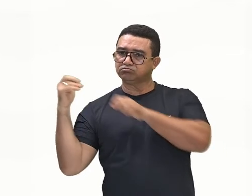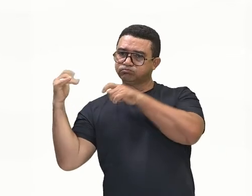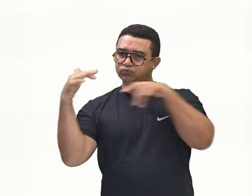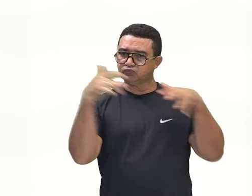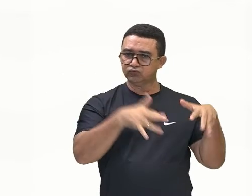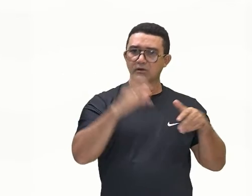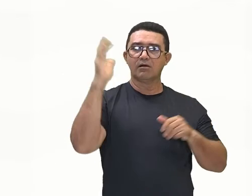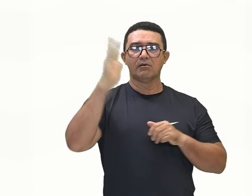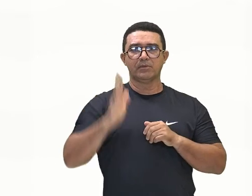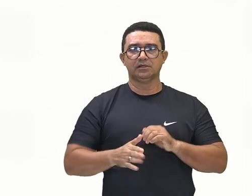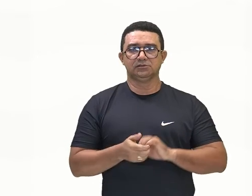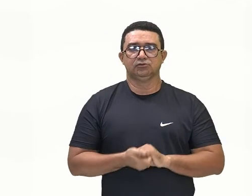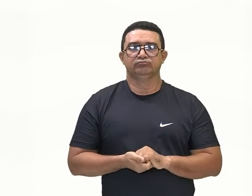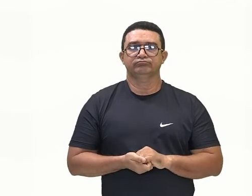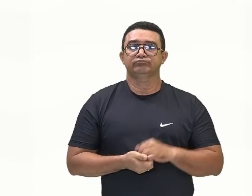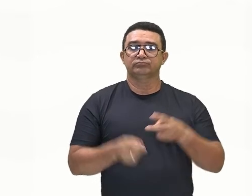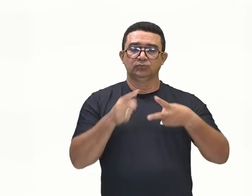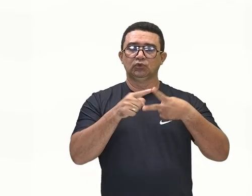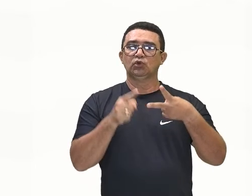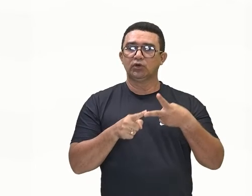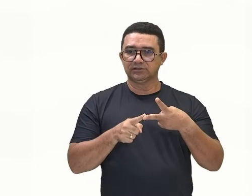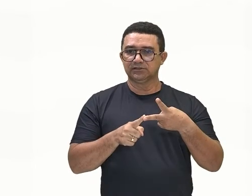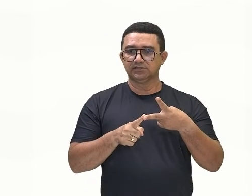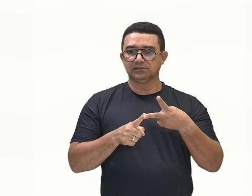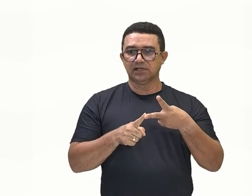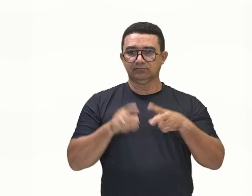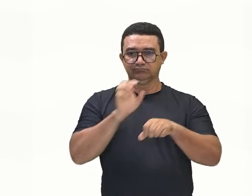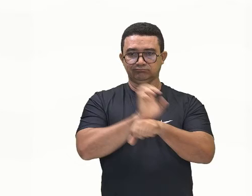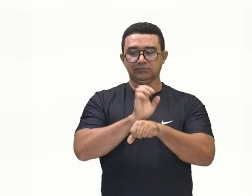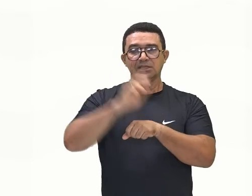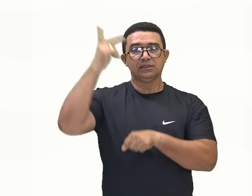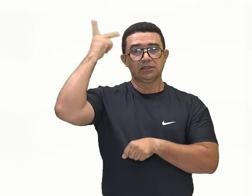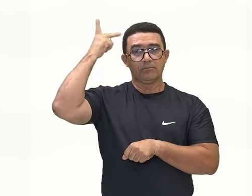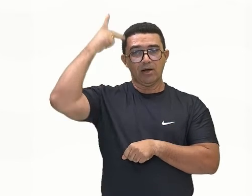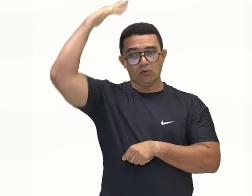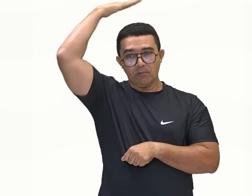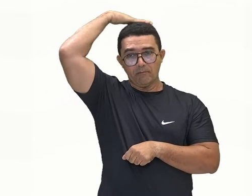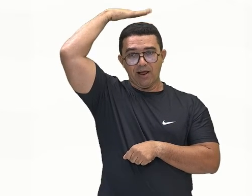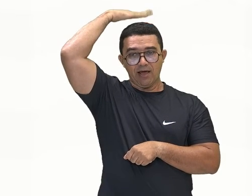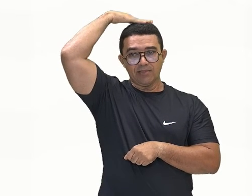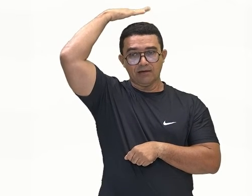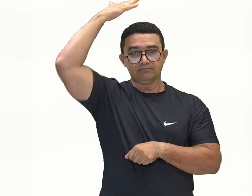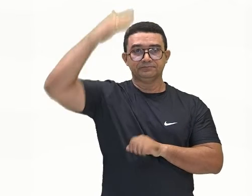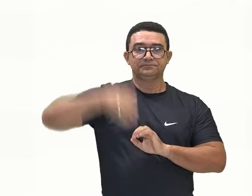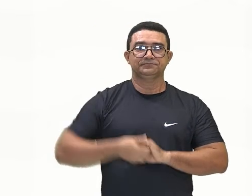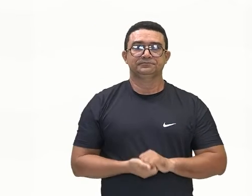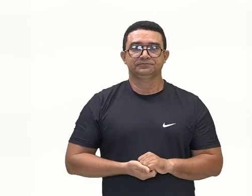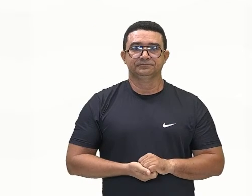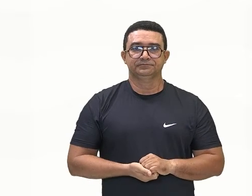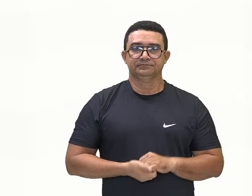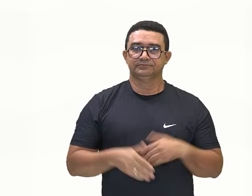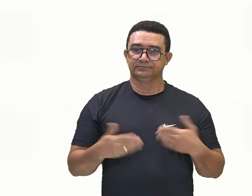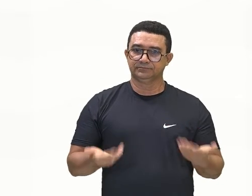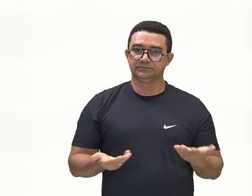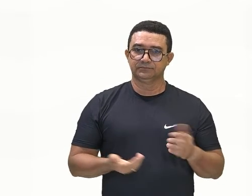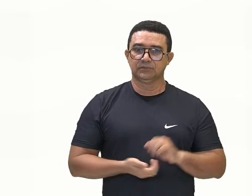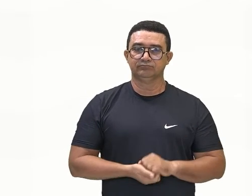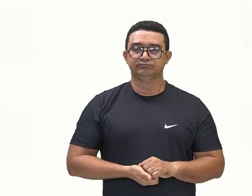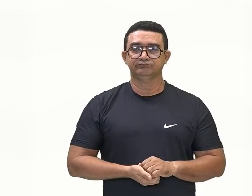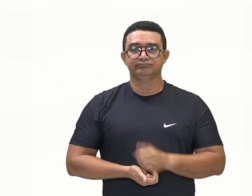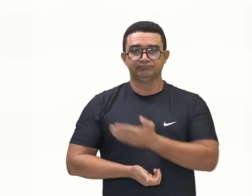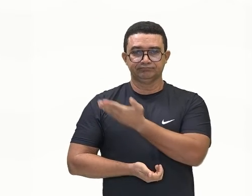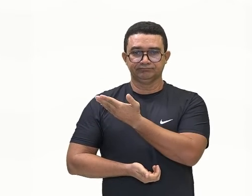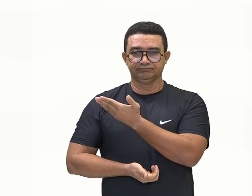se concentraram em 2 estados, São Paulo e Paraná. E a gente verifica aí na PNAD, né, o nosso